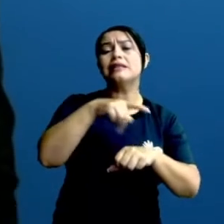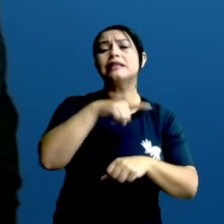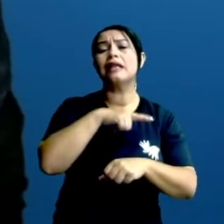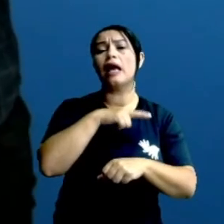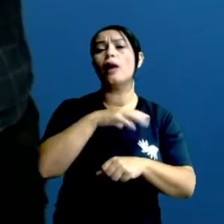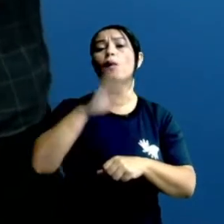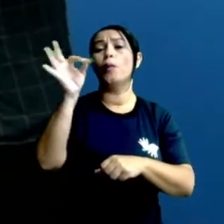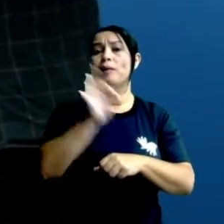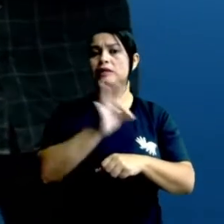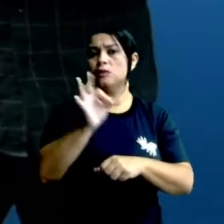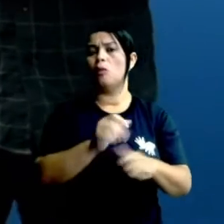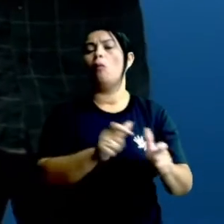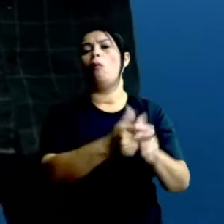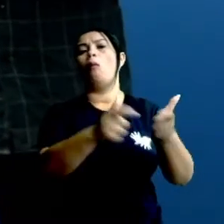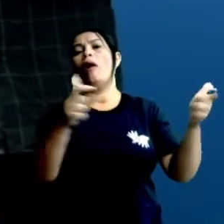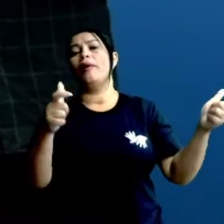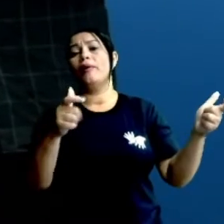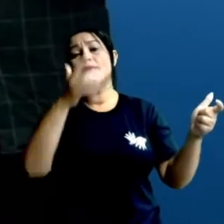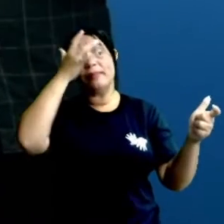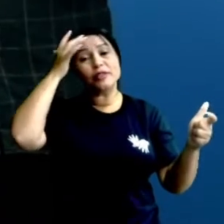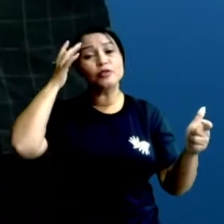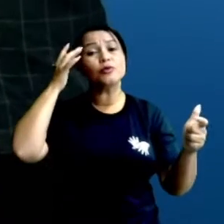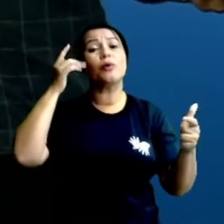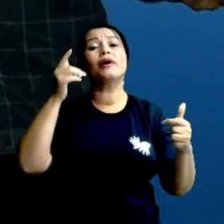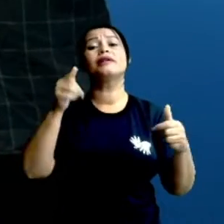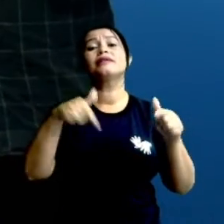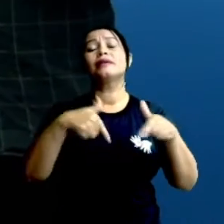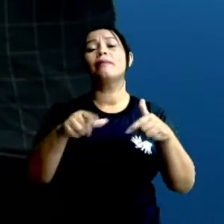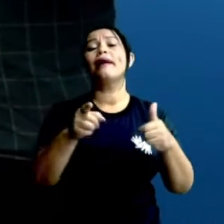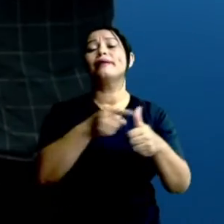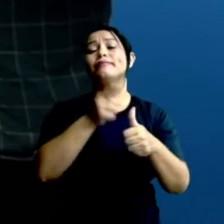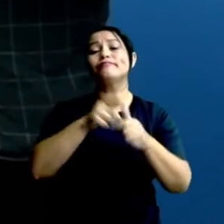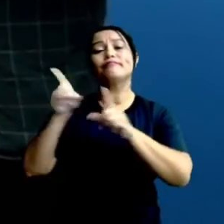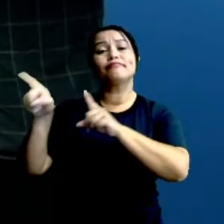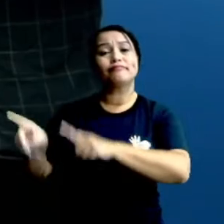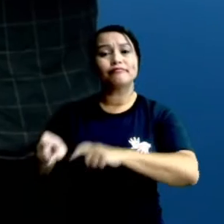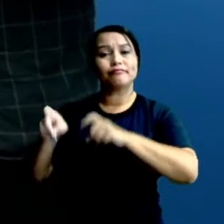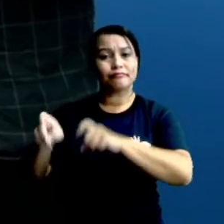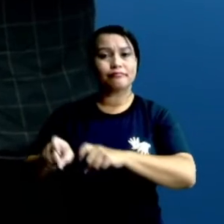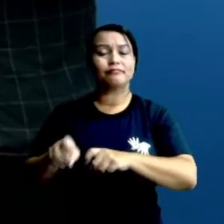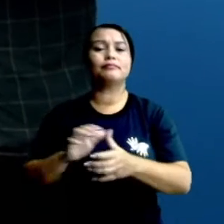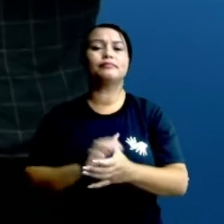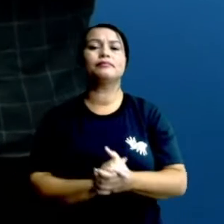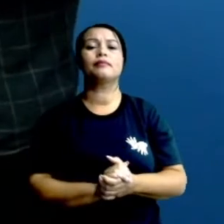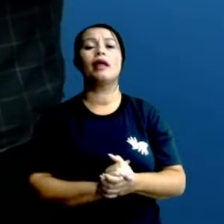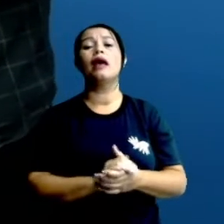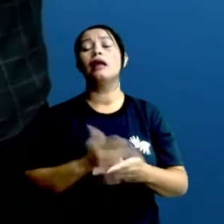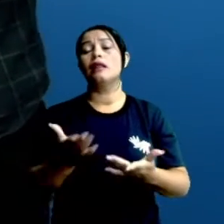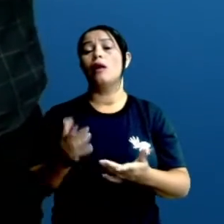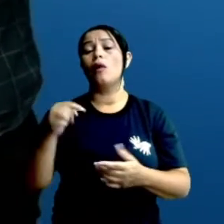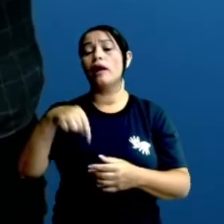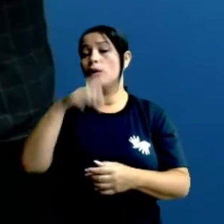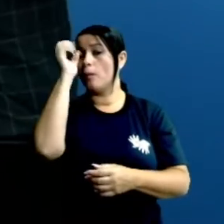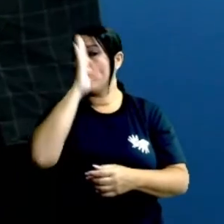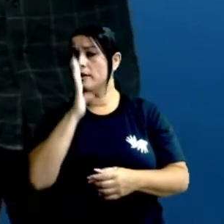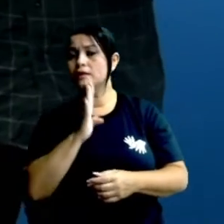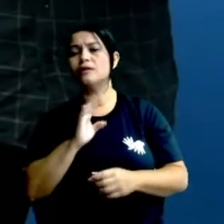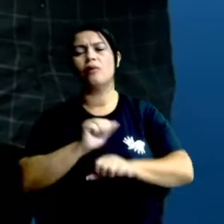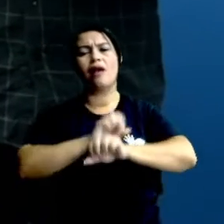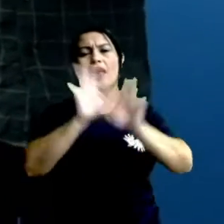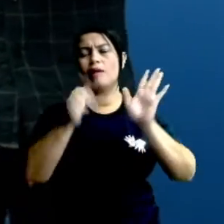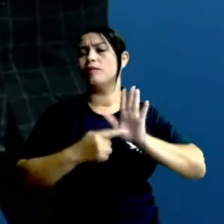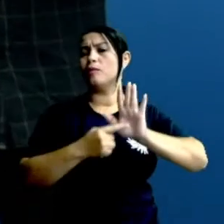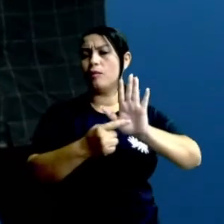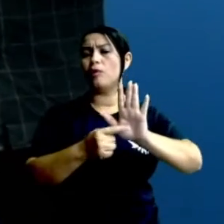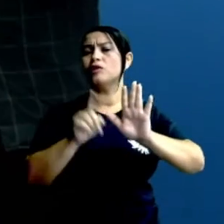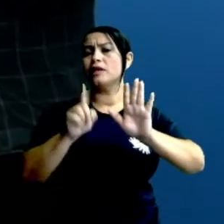percentual gigantesco da população trabalhando no setor primário, agricultura e pecuária em especial, tá? Então, no caso do Brasil, claramente